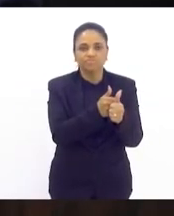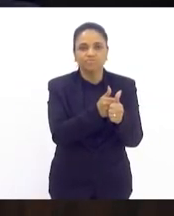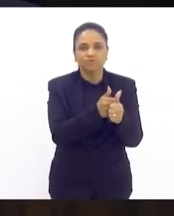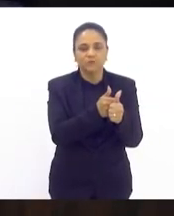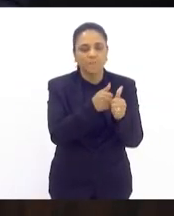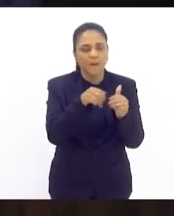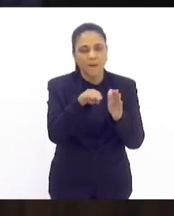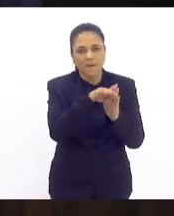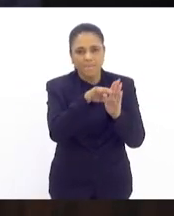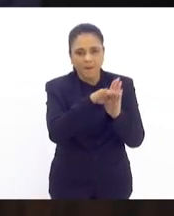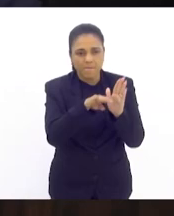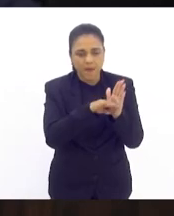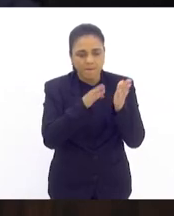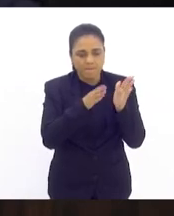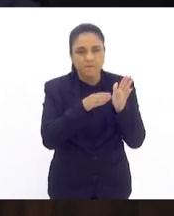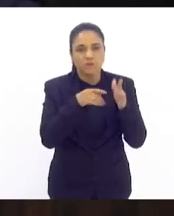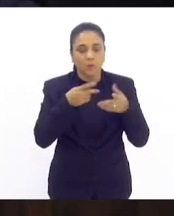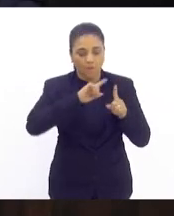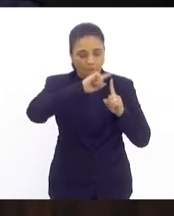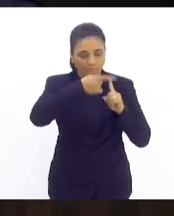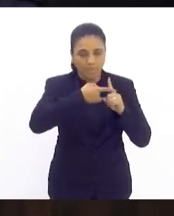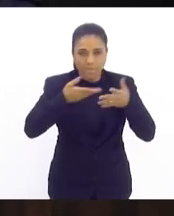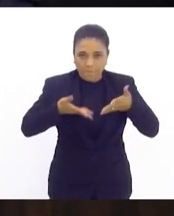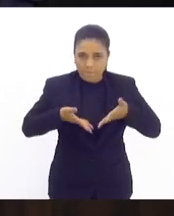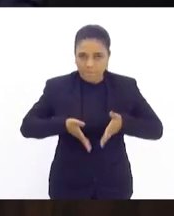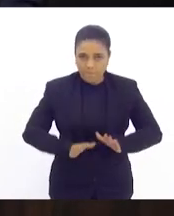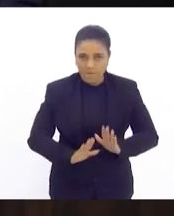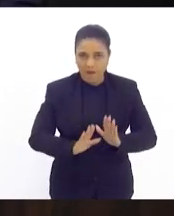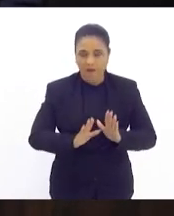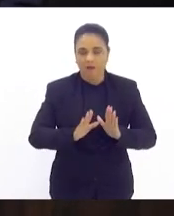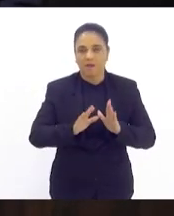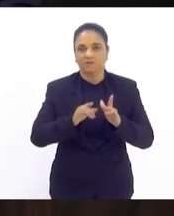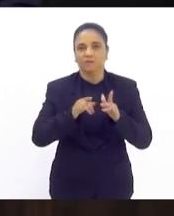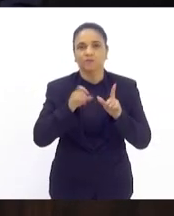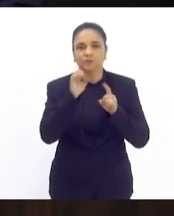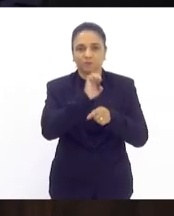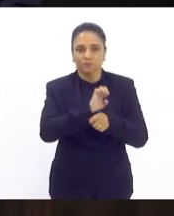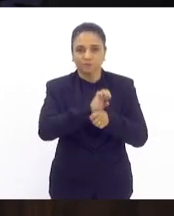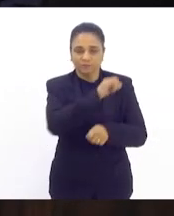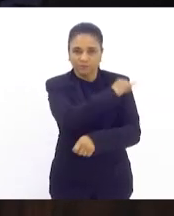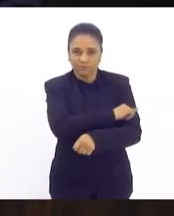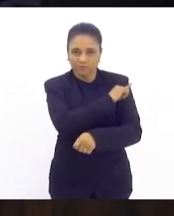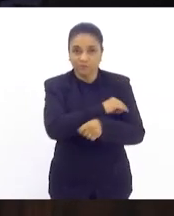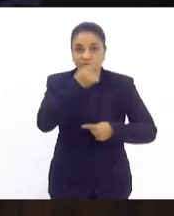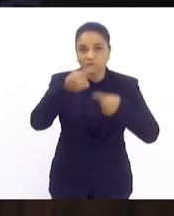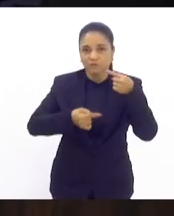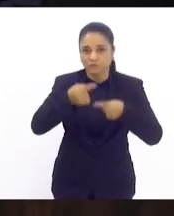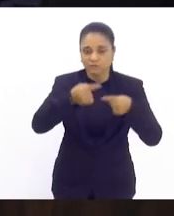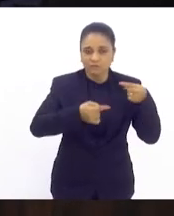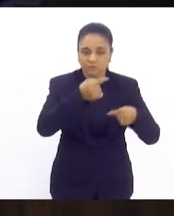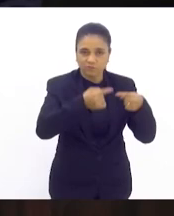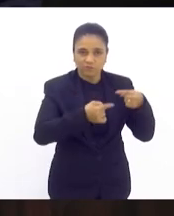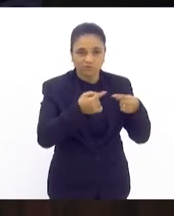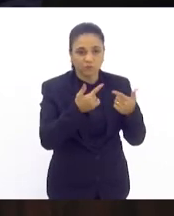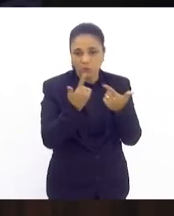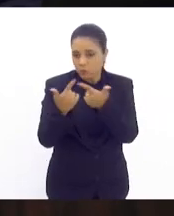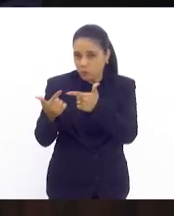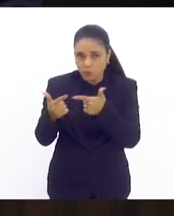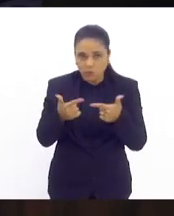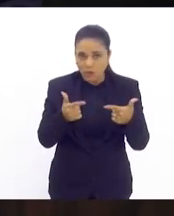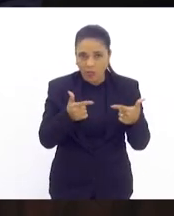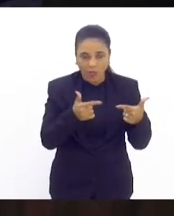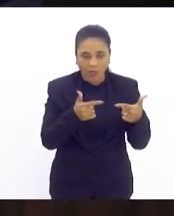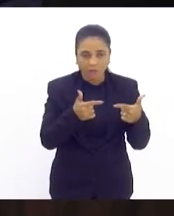dos partos hospitais do estado do Rio de Janeiro em discussão no avião